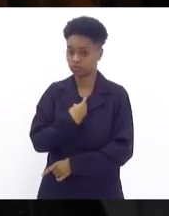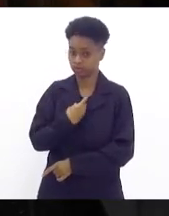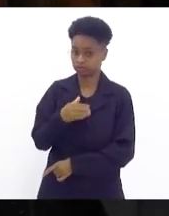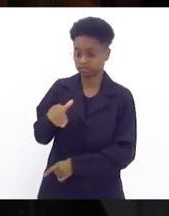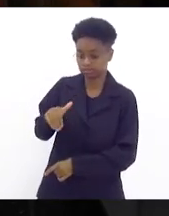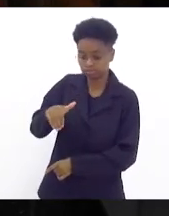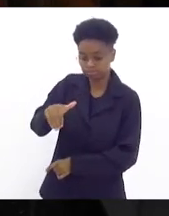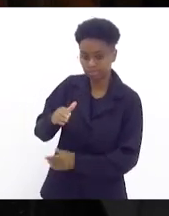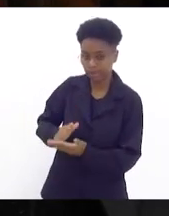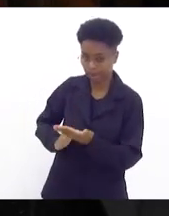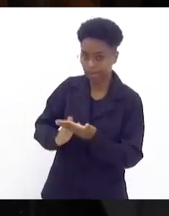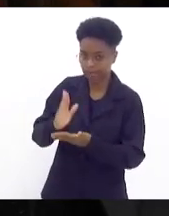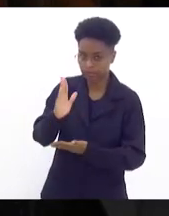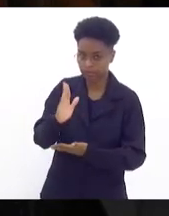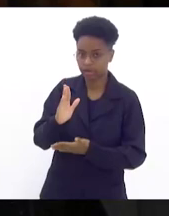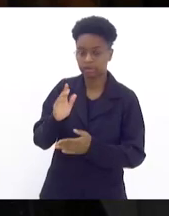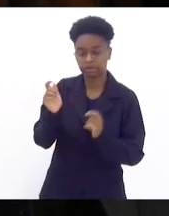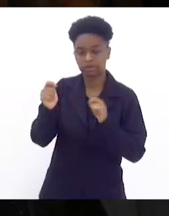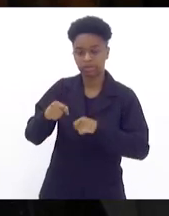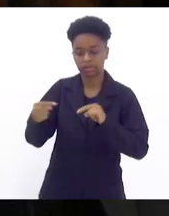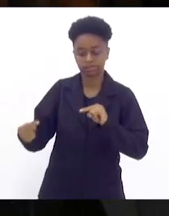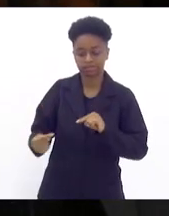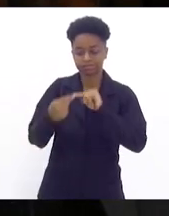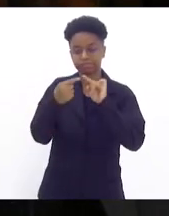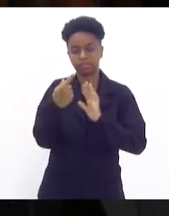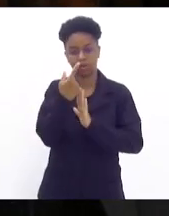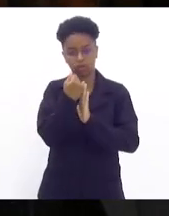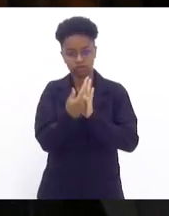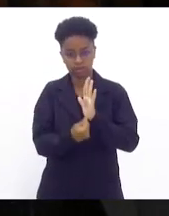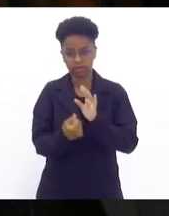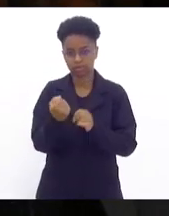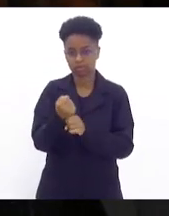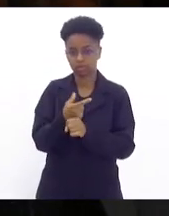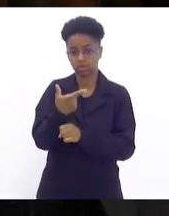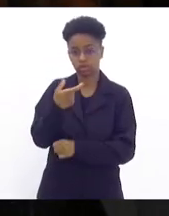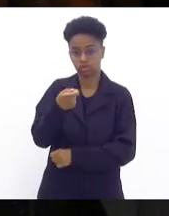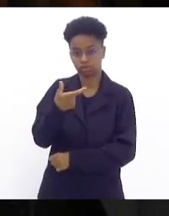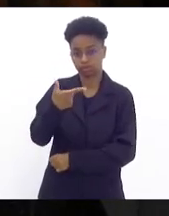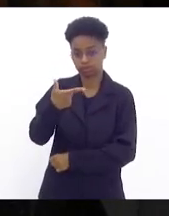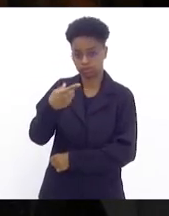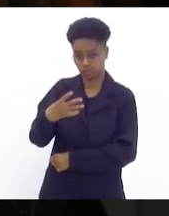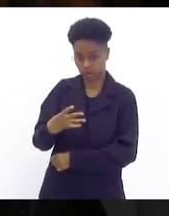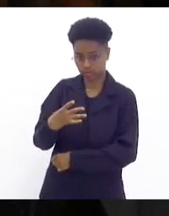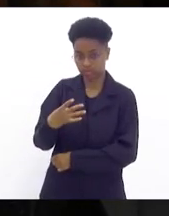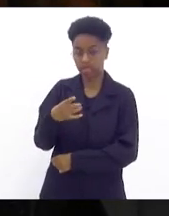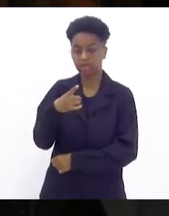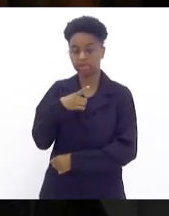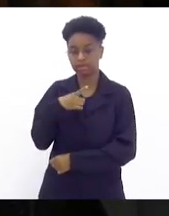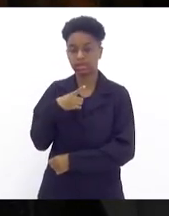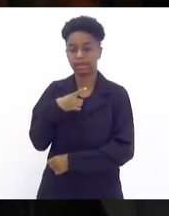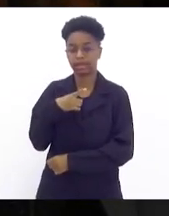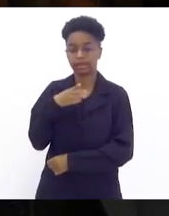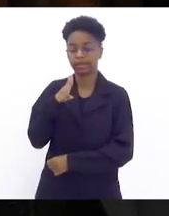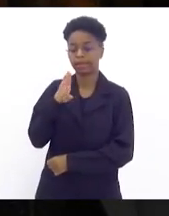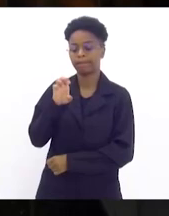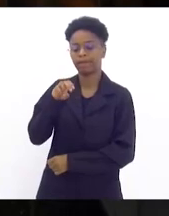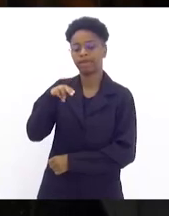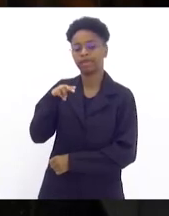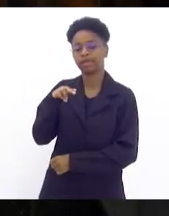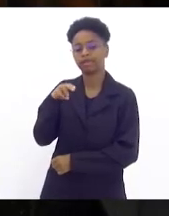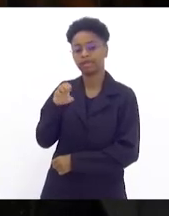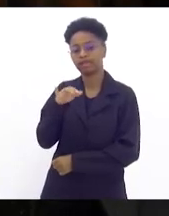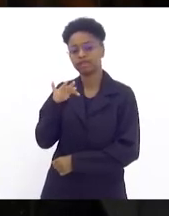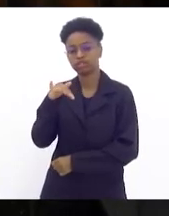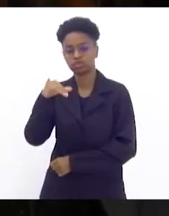para poder embasar o orçamento de 2024 volume de benefícios fiscais nosso tá na ordem de